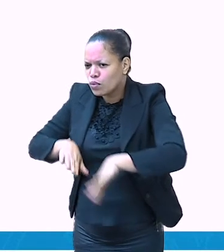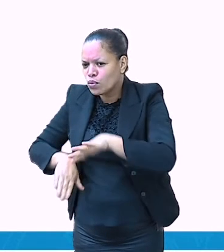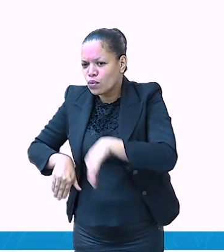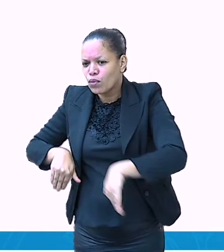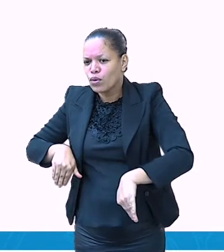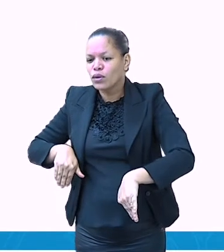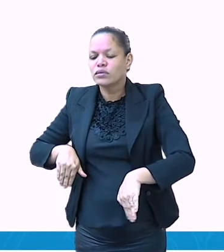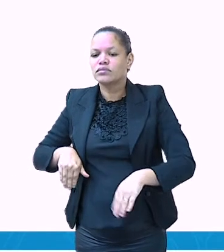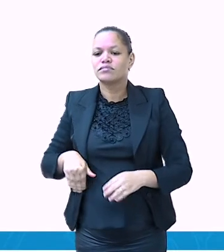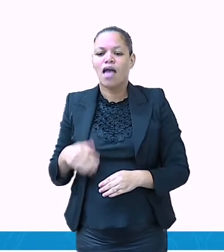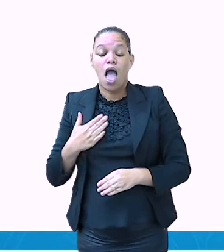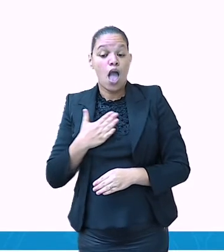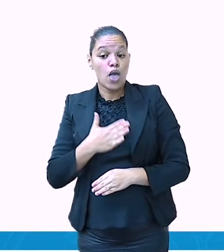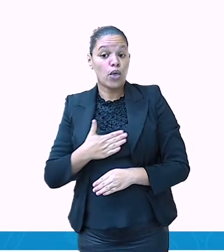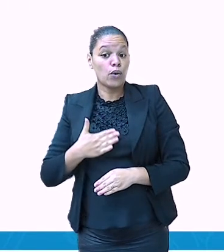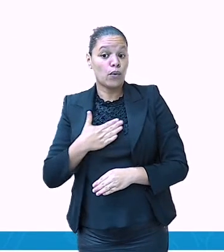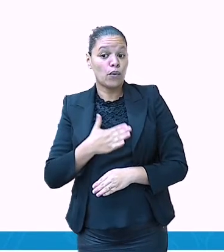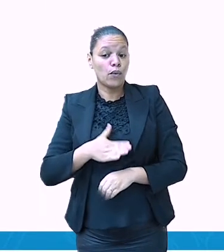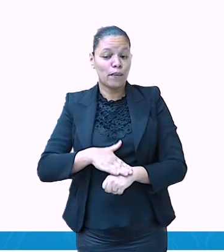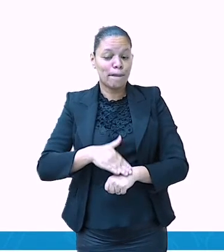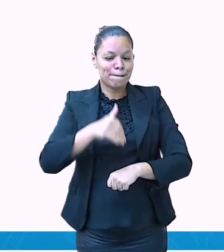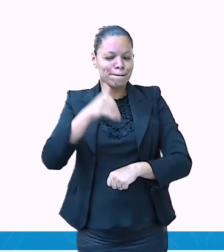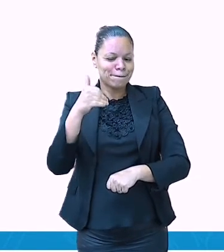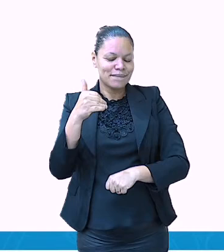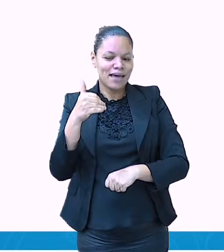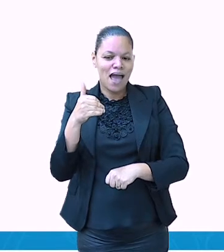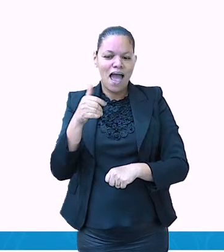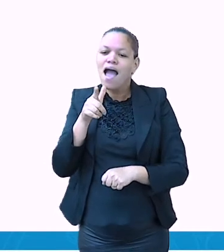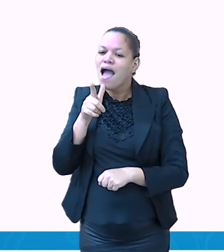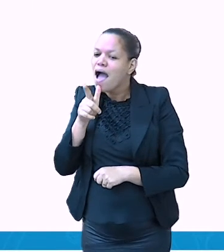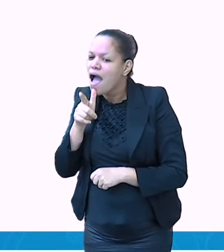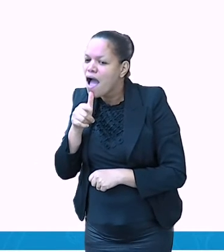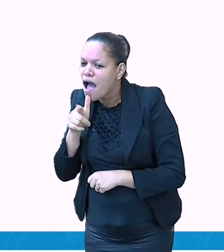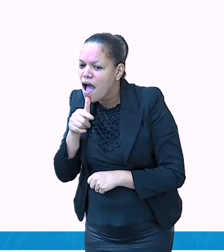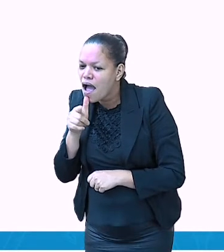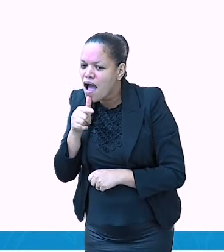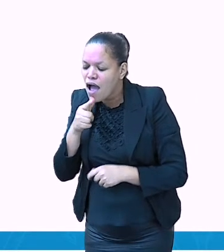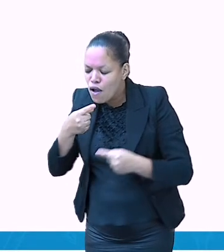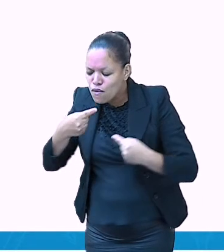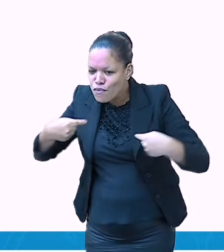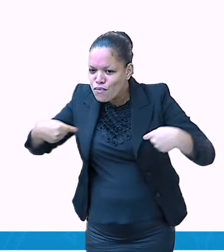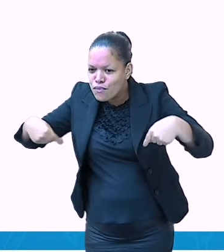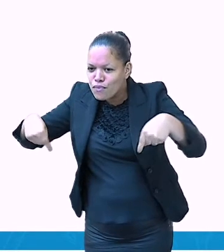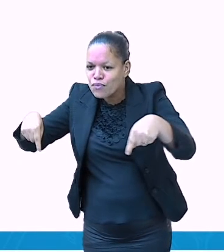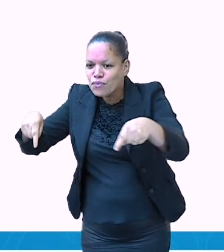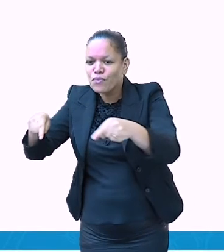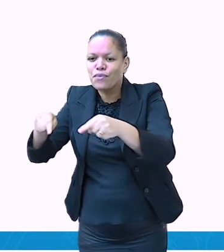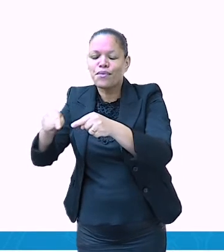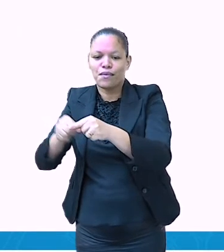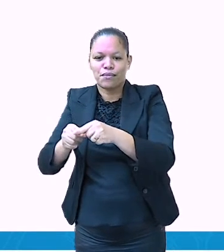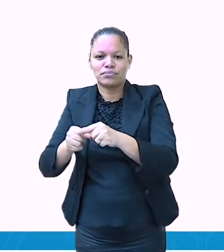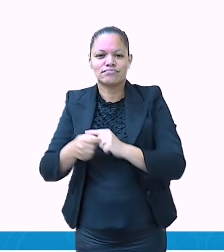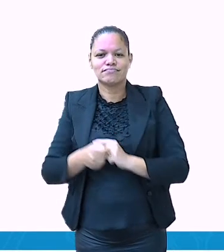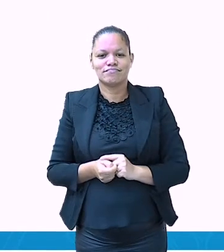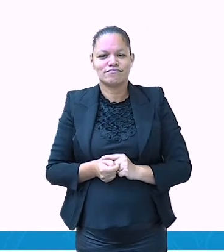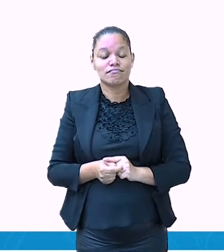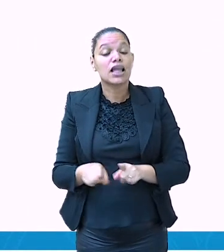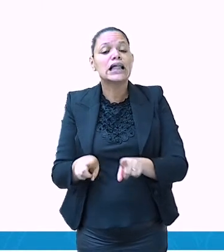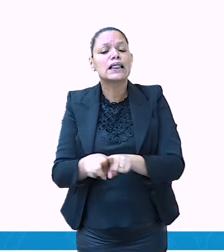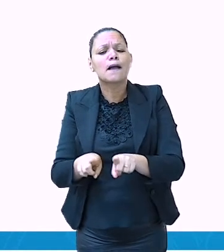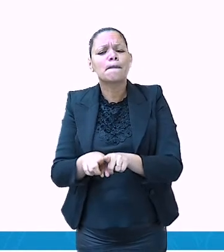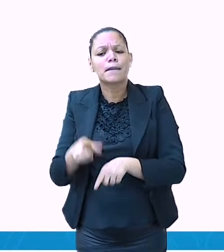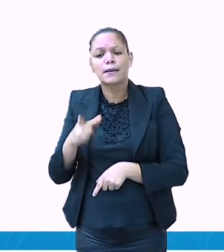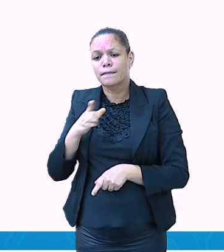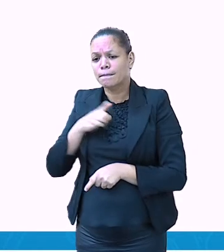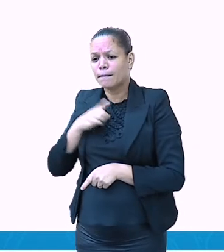E a perereca? A perereca é menor ainda. Ela tem esses olhos, ó, grandes e